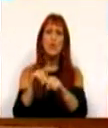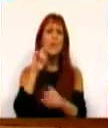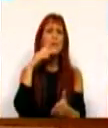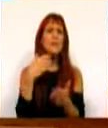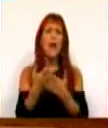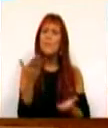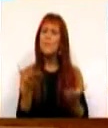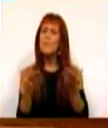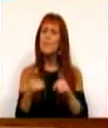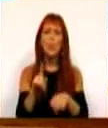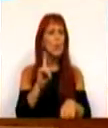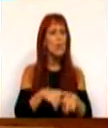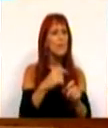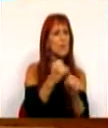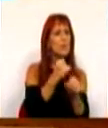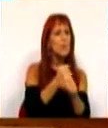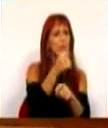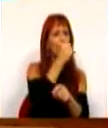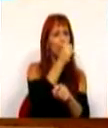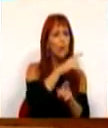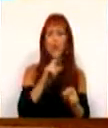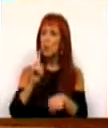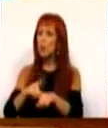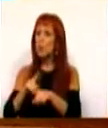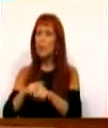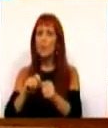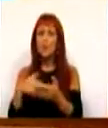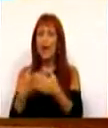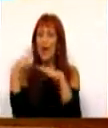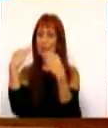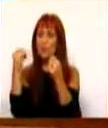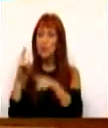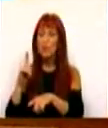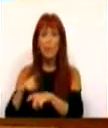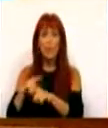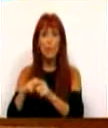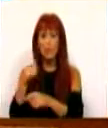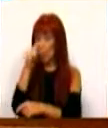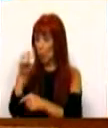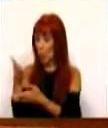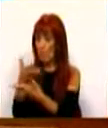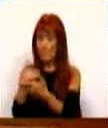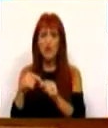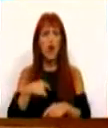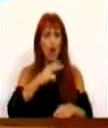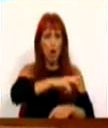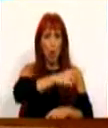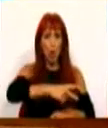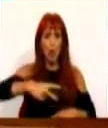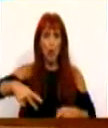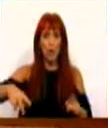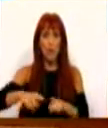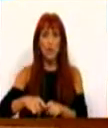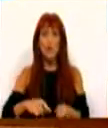garantir o equilíbrio entre o tempo de trabalho e de lazer, o tempo para a formação e para o convívio. Na Noruega, há